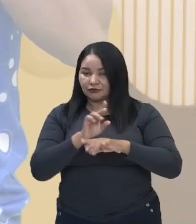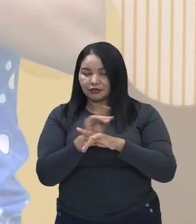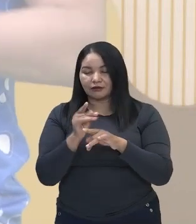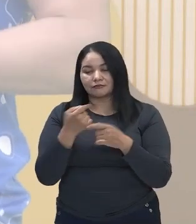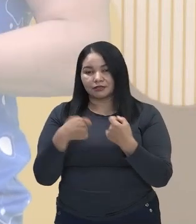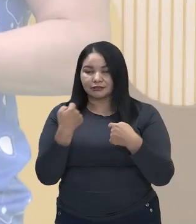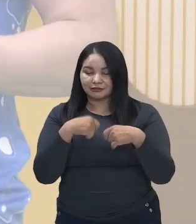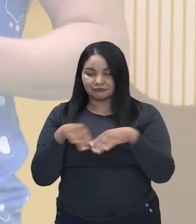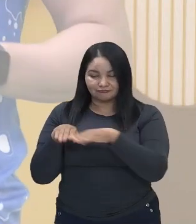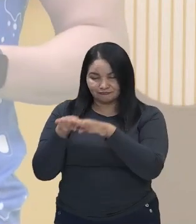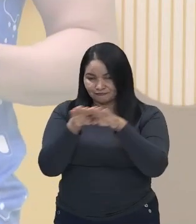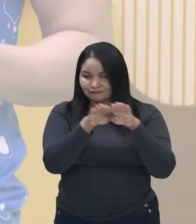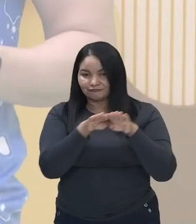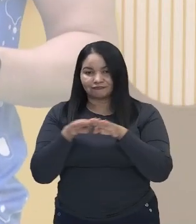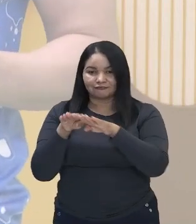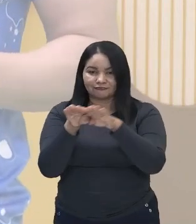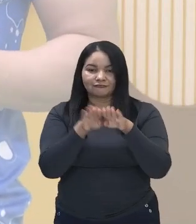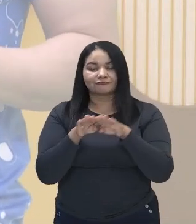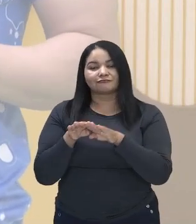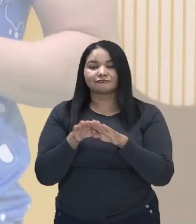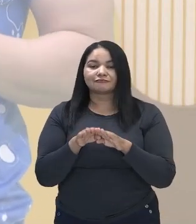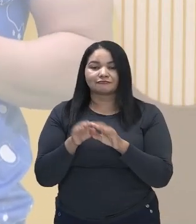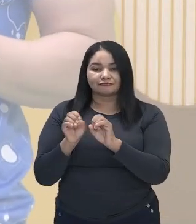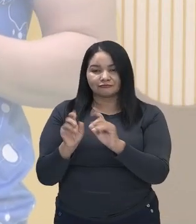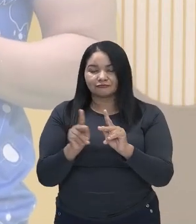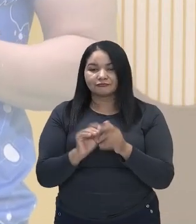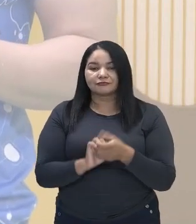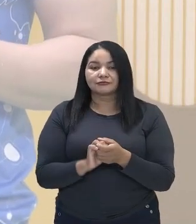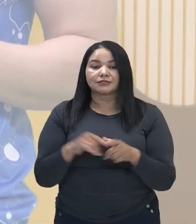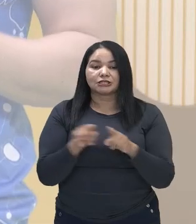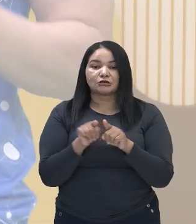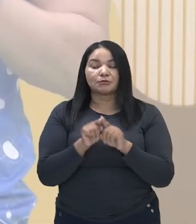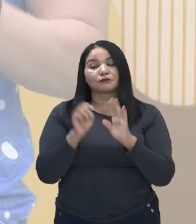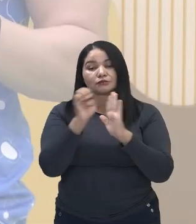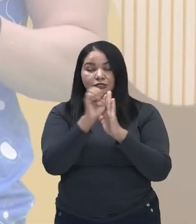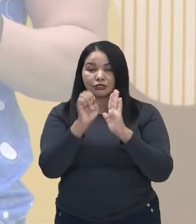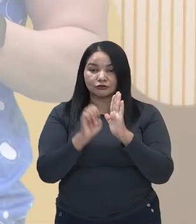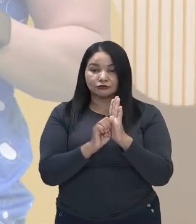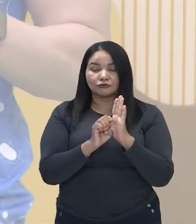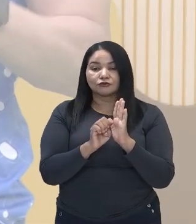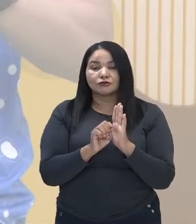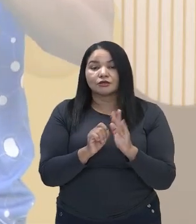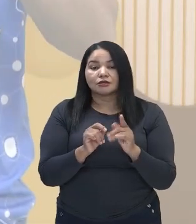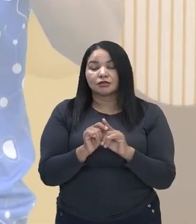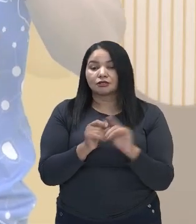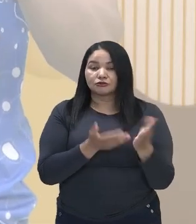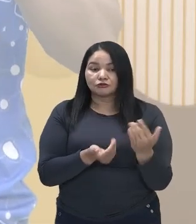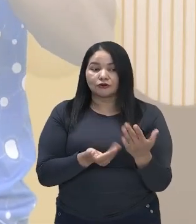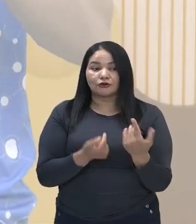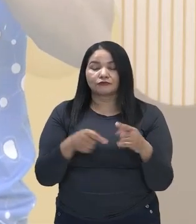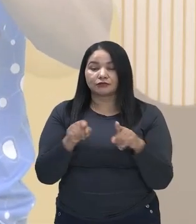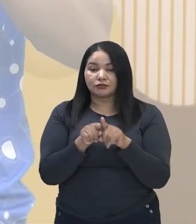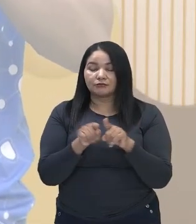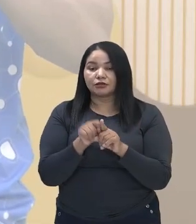também nesse sentido. E a gente tem também o Estatuto da Juventude no Brasil, que visa ali